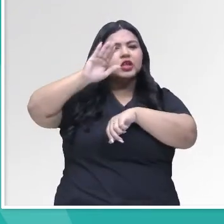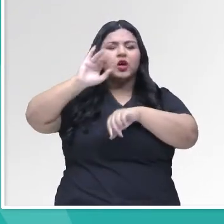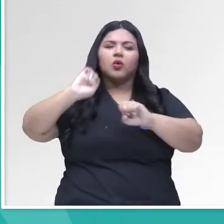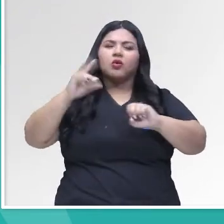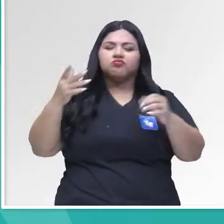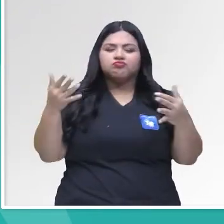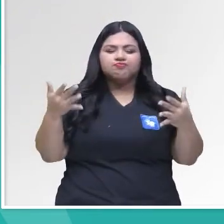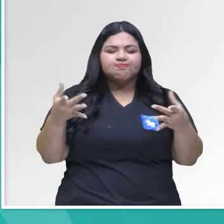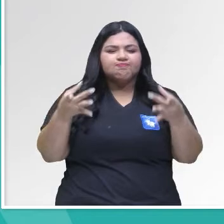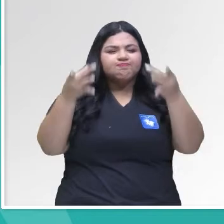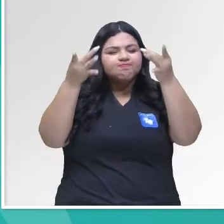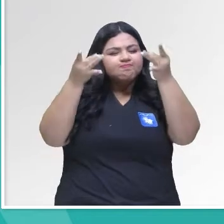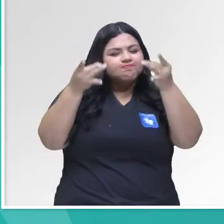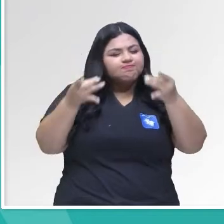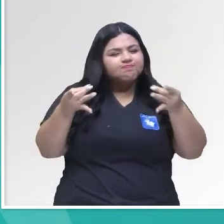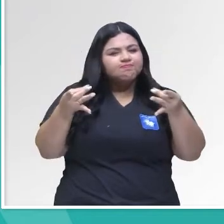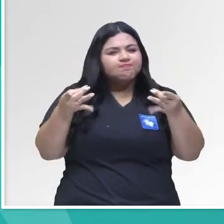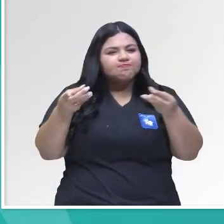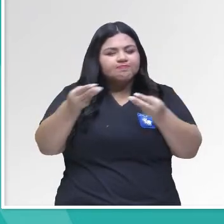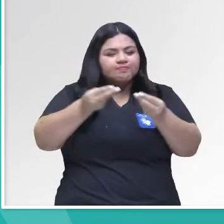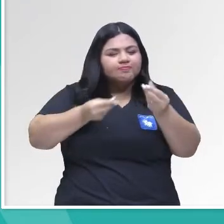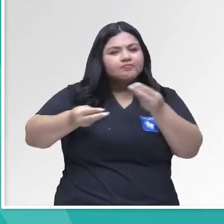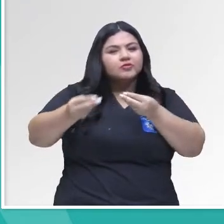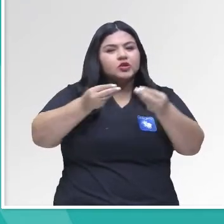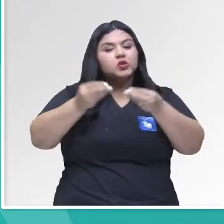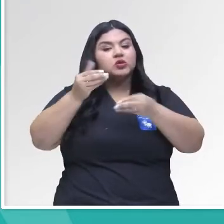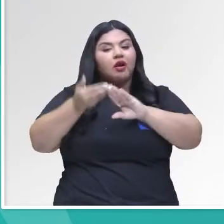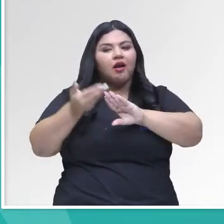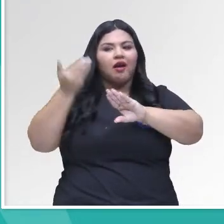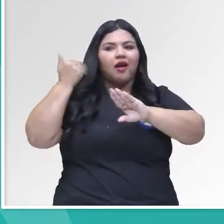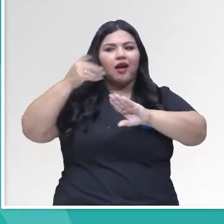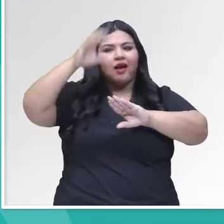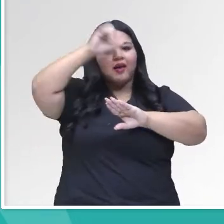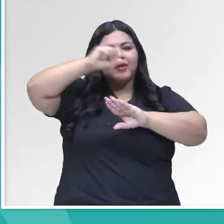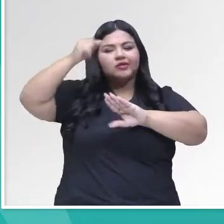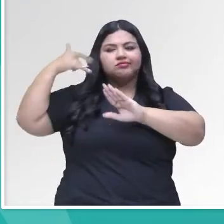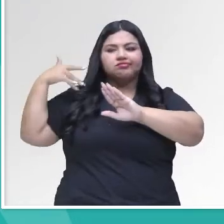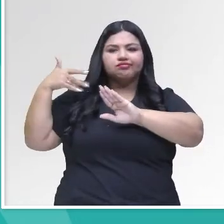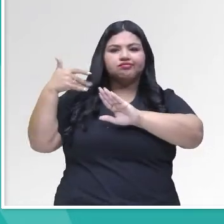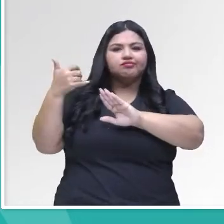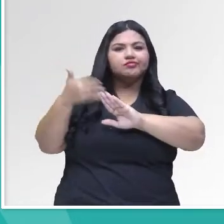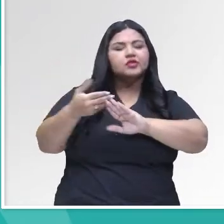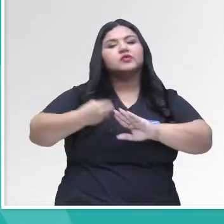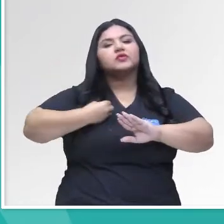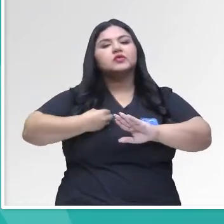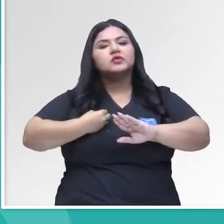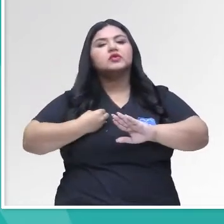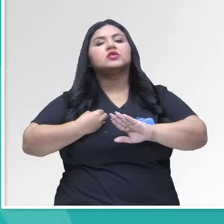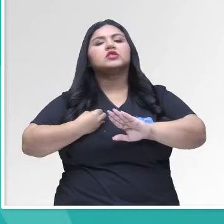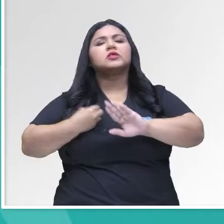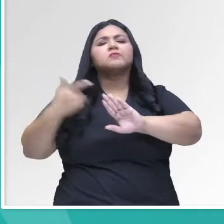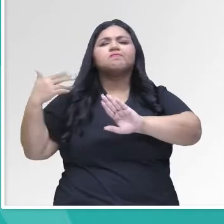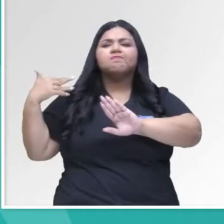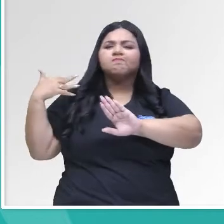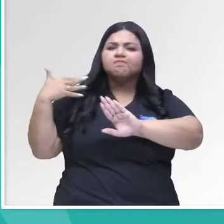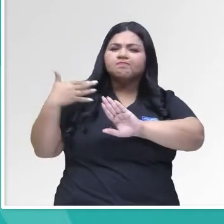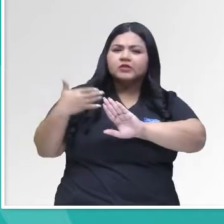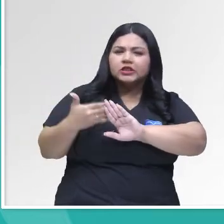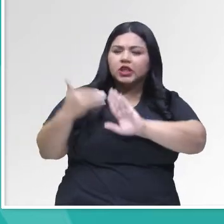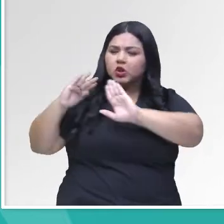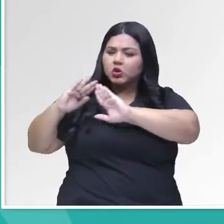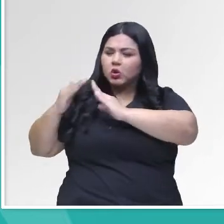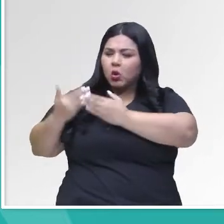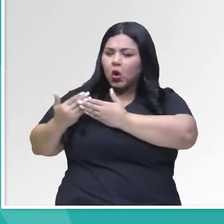aperfeiçoar aquilo que você já vem aprendendo ao longo da sua vida escolar? Desde lá do início da sua vida escolar, você